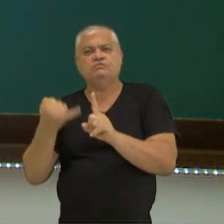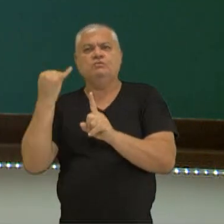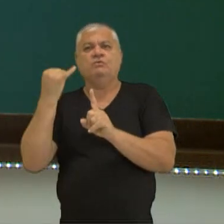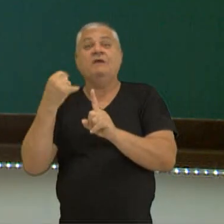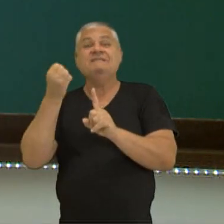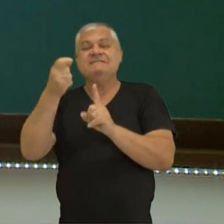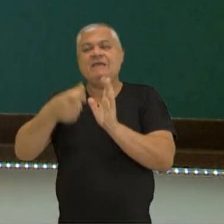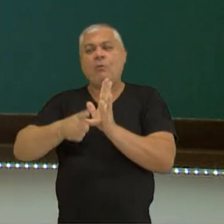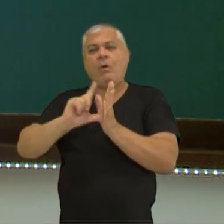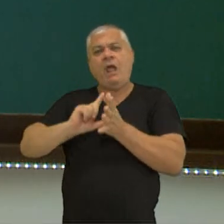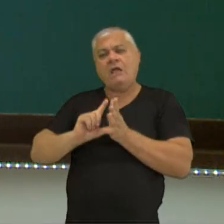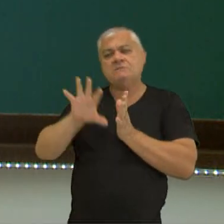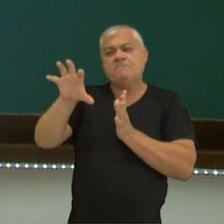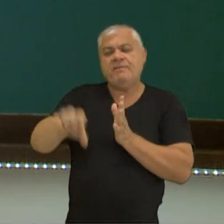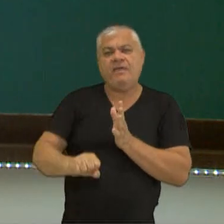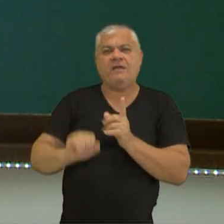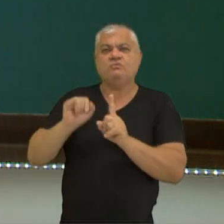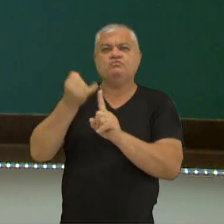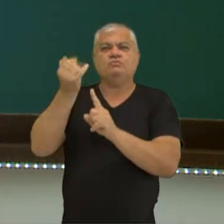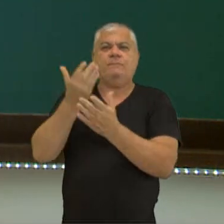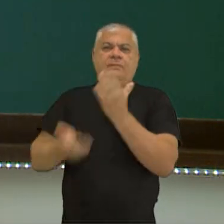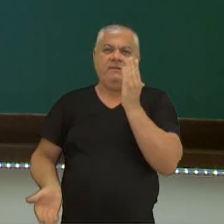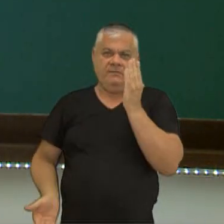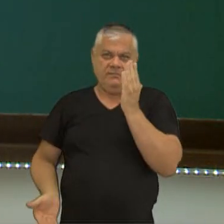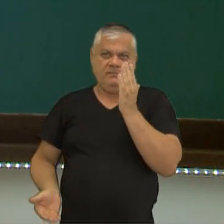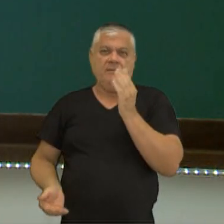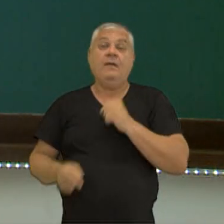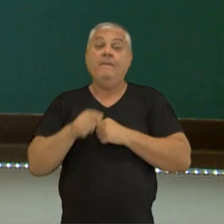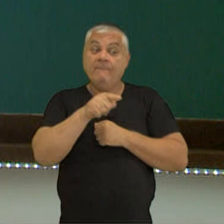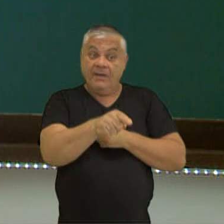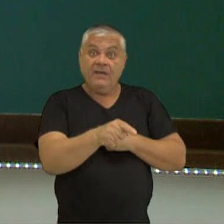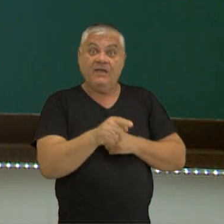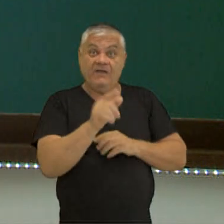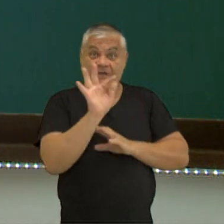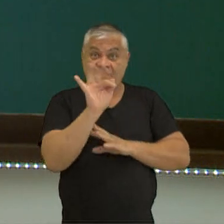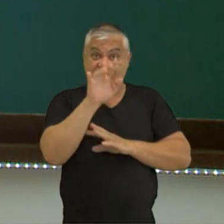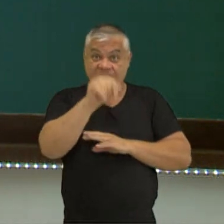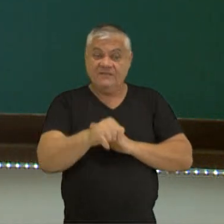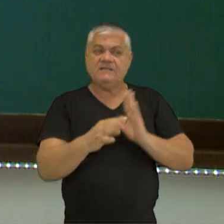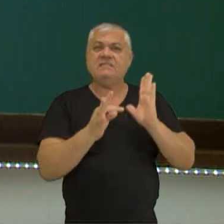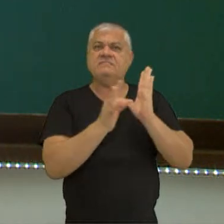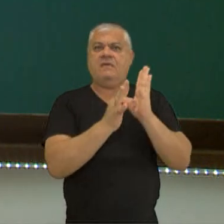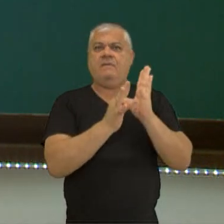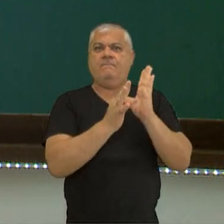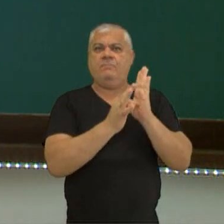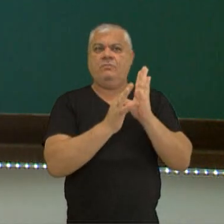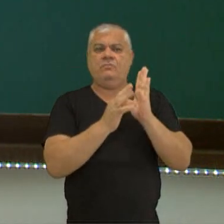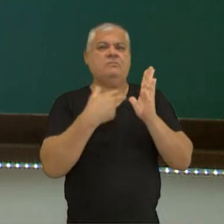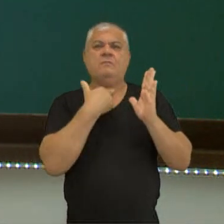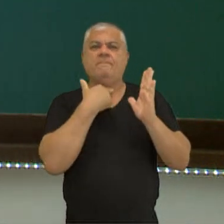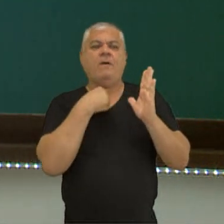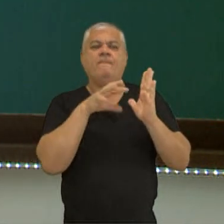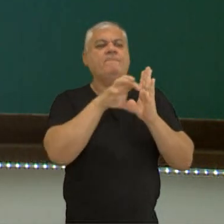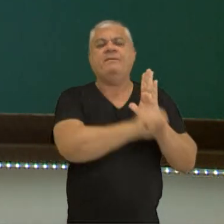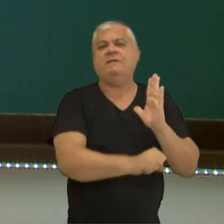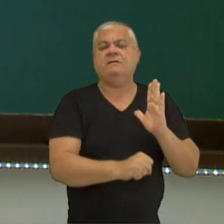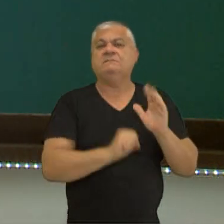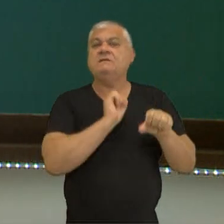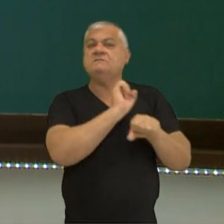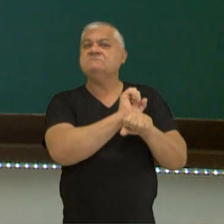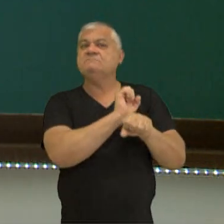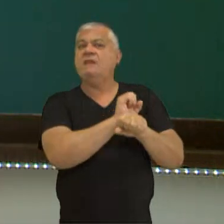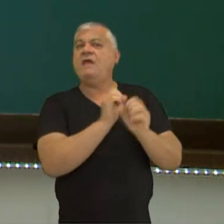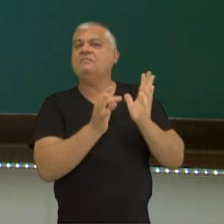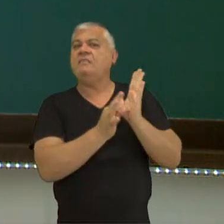ali. No caso da renda fixa, tem às vezes um tempo determinado para isso. Se tirar antes, tem às vezes